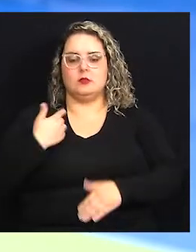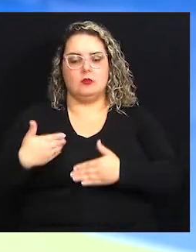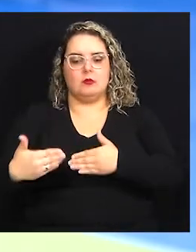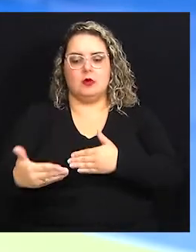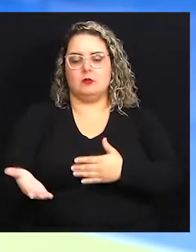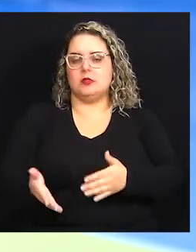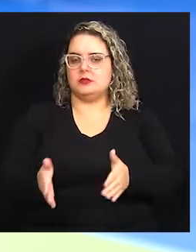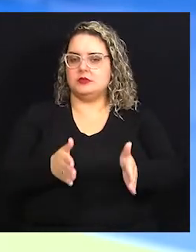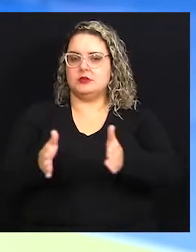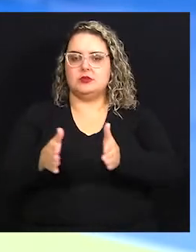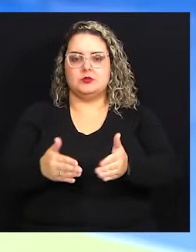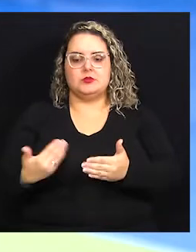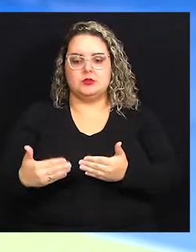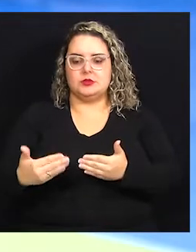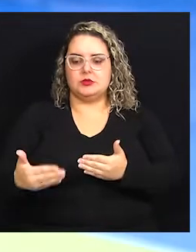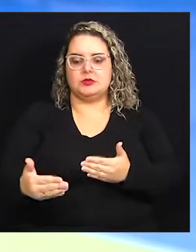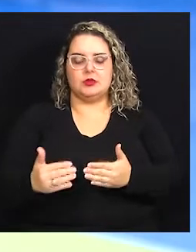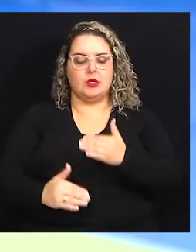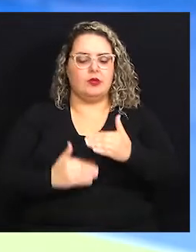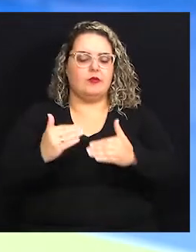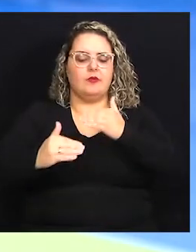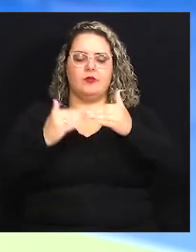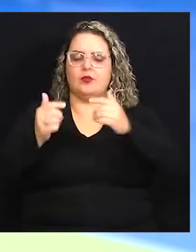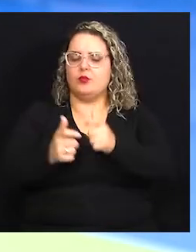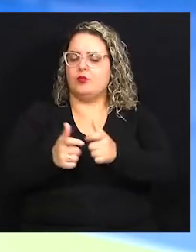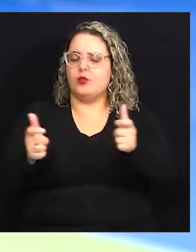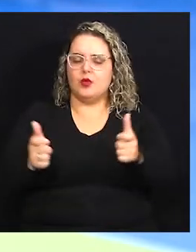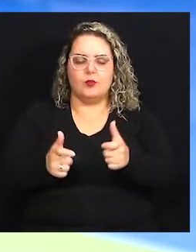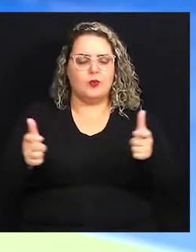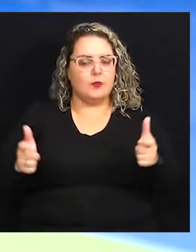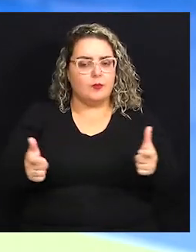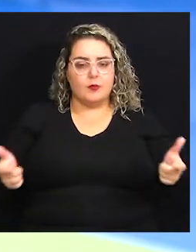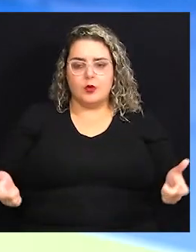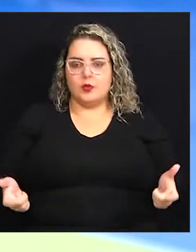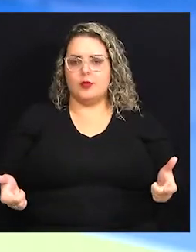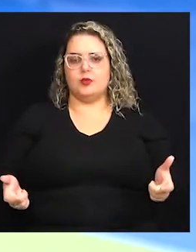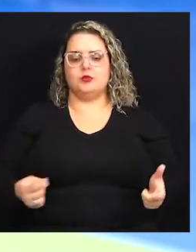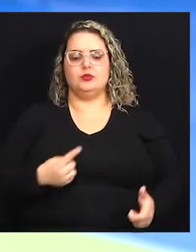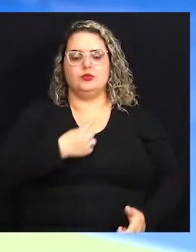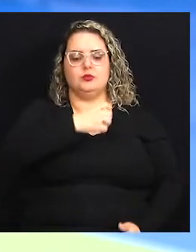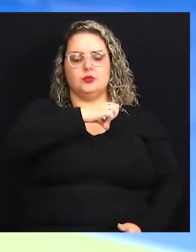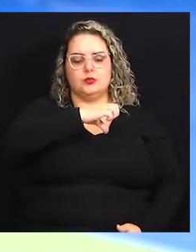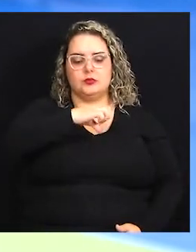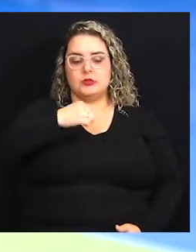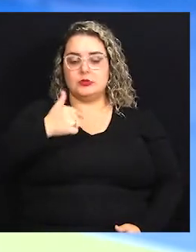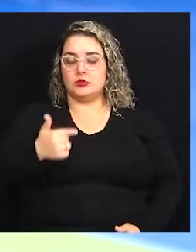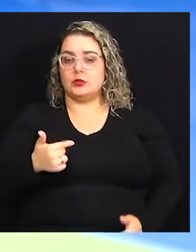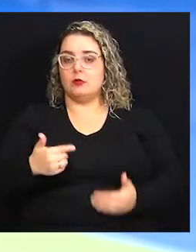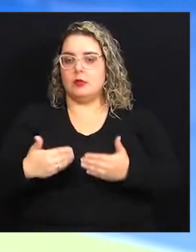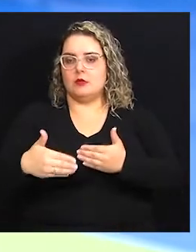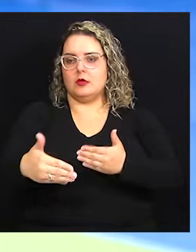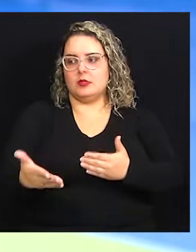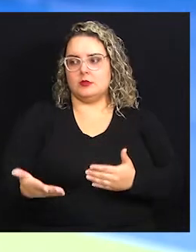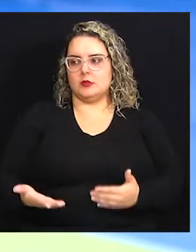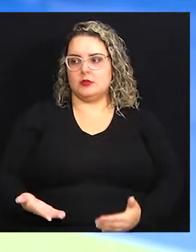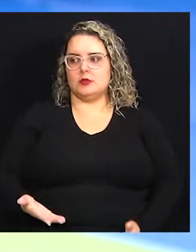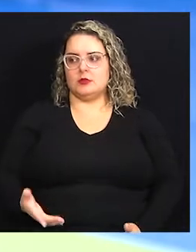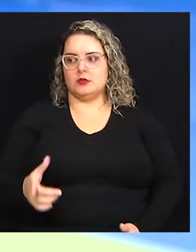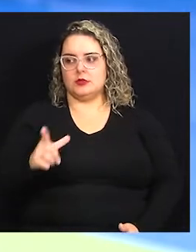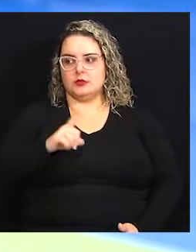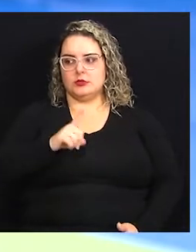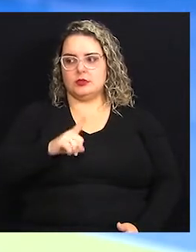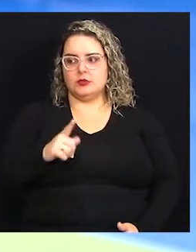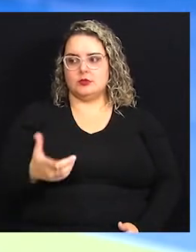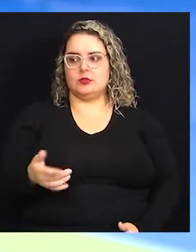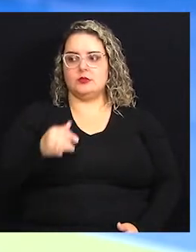Mas desse período aí em diante, a gente evoluiu muito, muito mesmo, de 92 em diante. Tá, tiramos o exemplo da